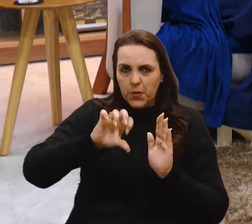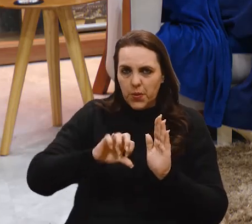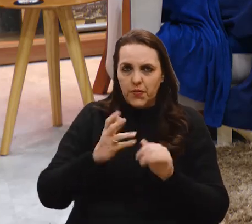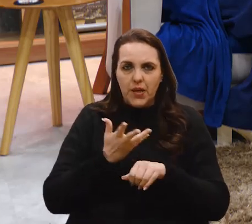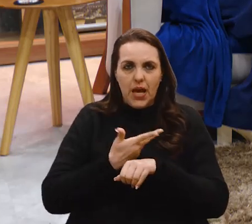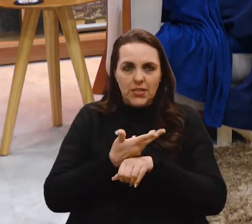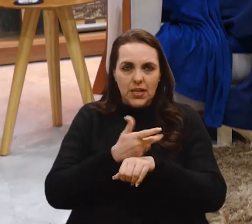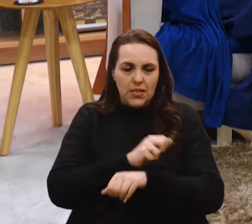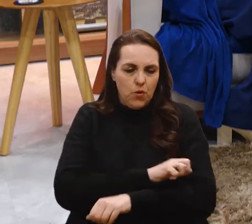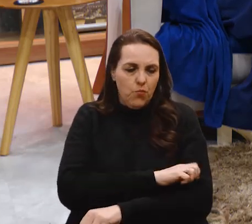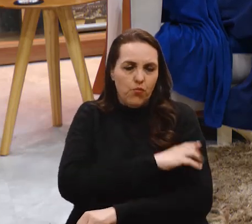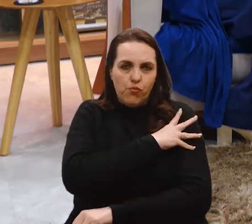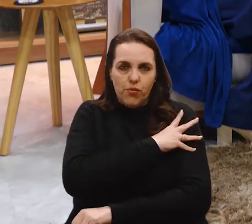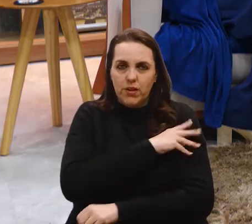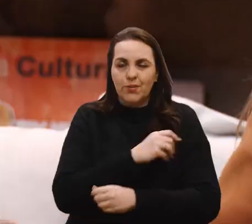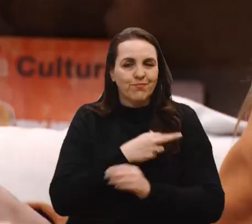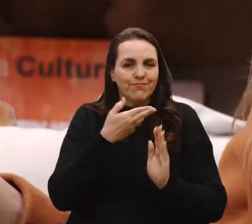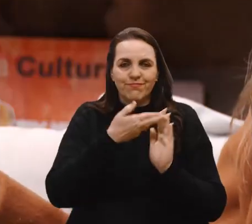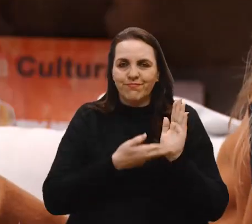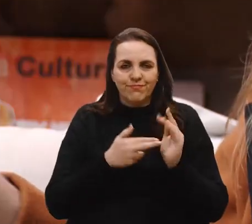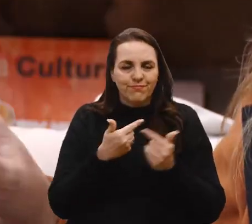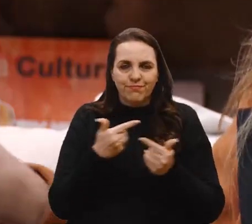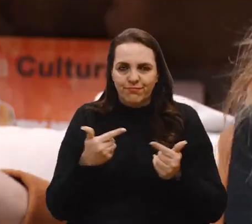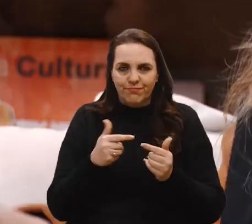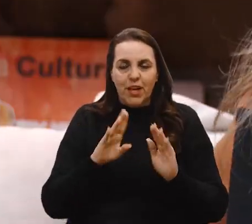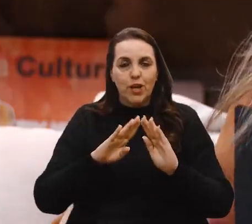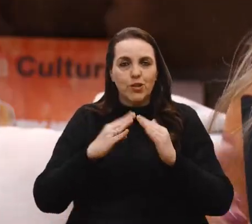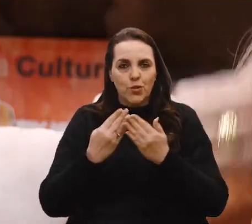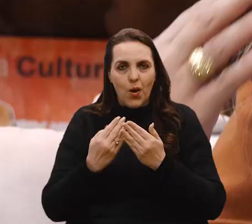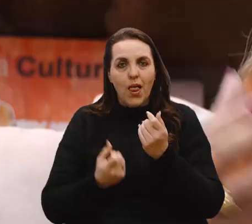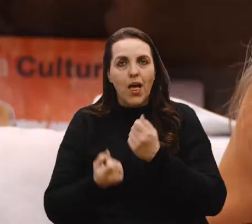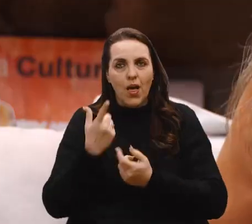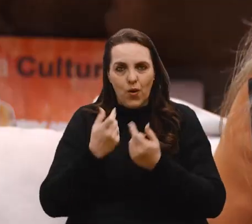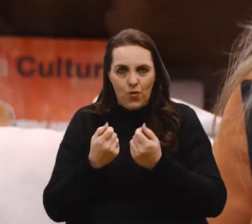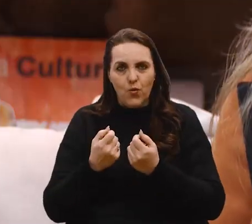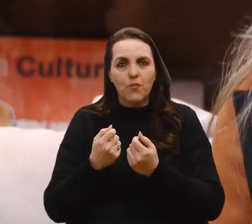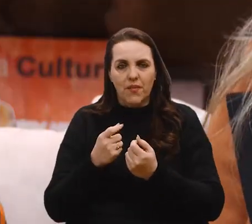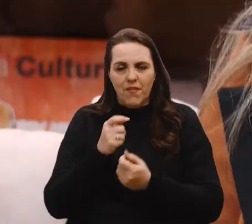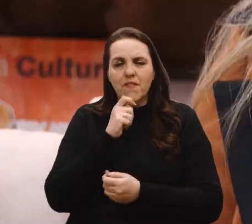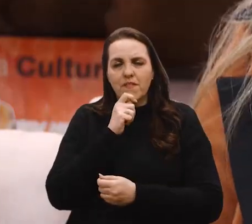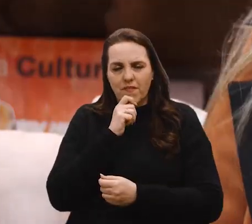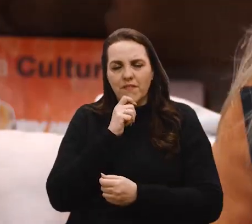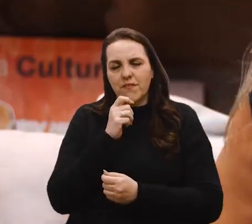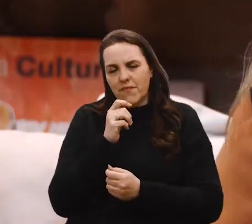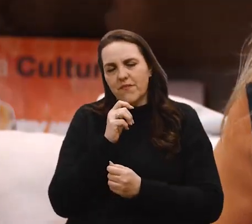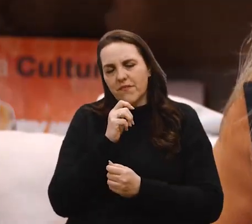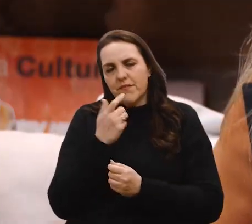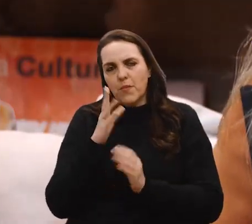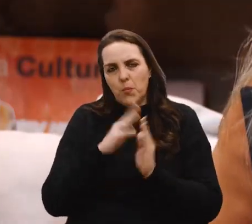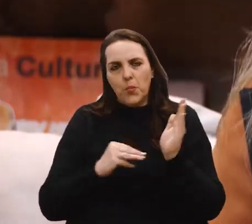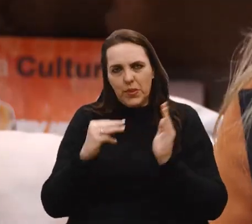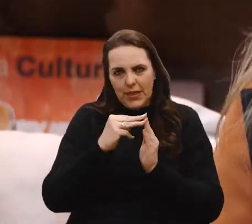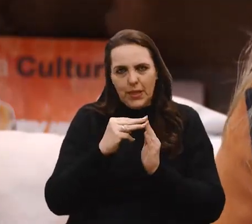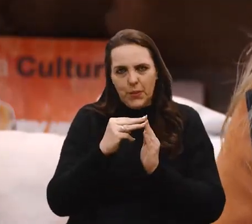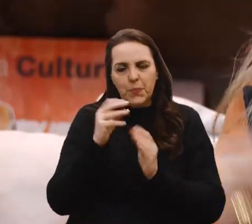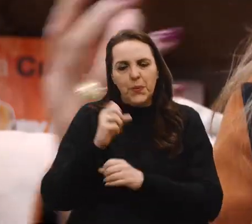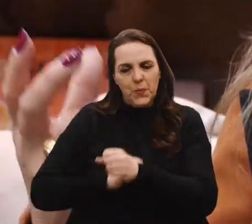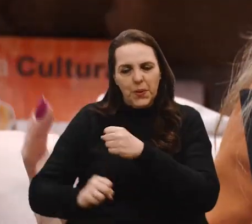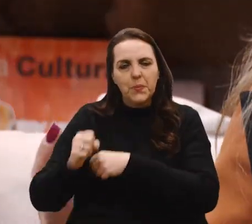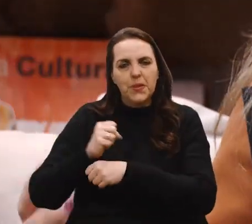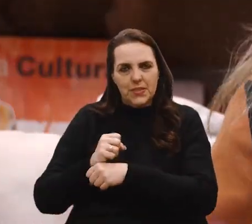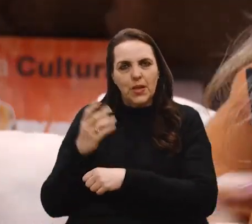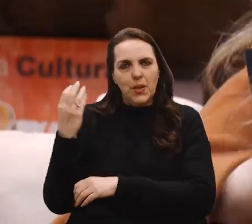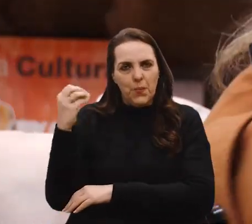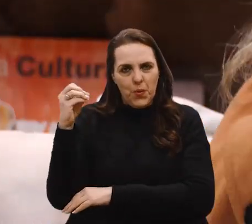uma regulamentação. Então, há escolas que ainda... Deixa eu olhar para a Estela. Que ainda fazem esse modelo. O ano passado nós tivemos em Porto Alegre uma aceleração que foi